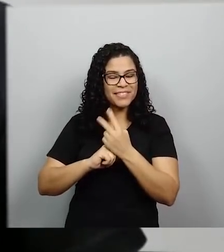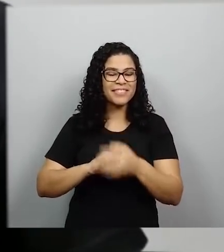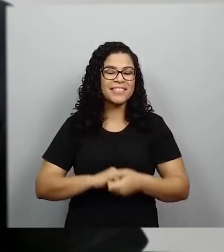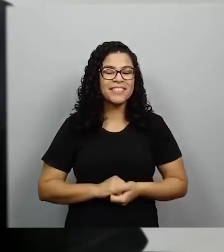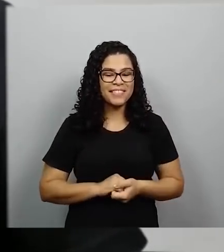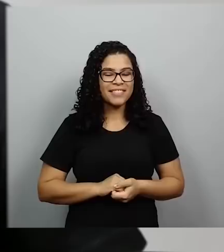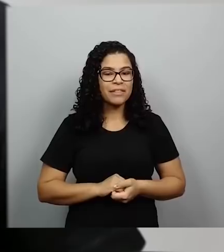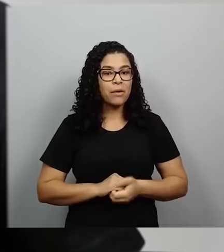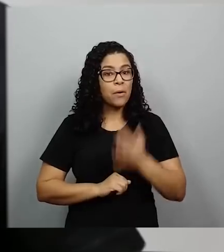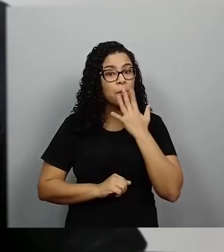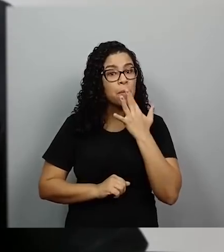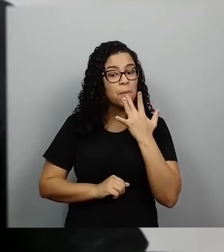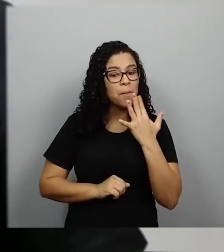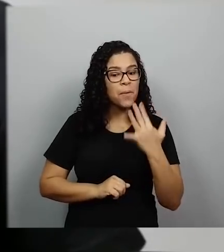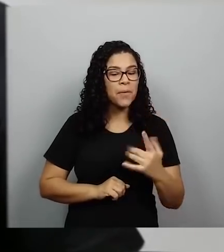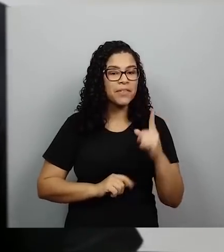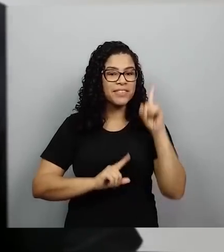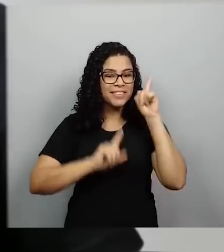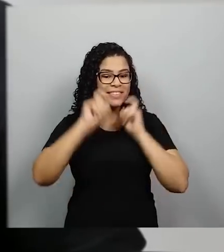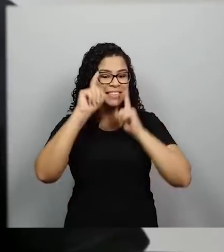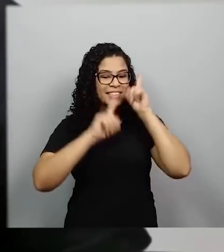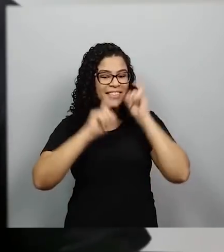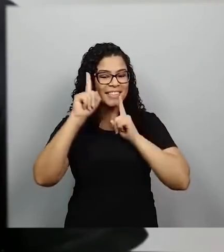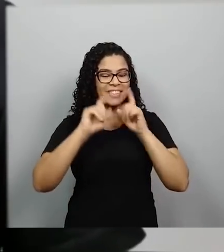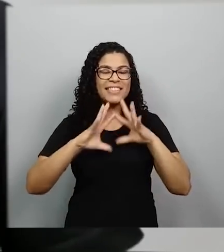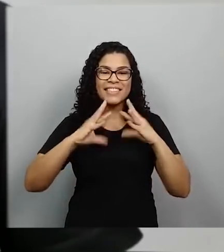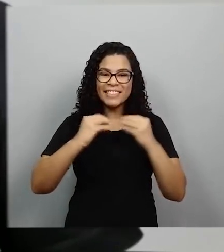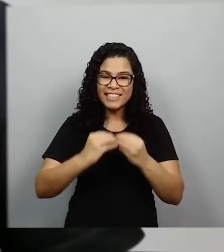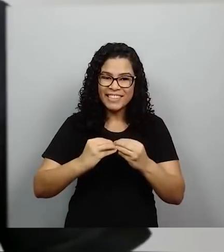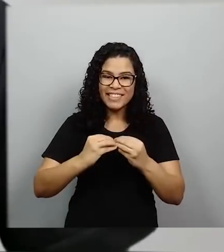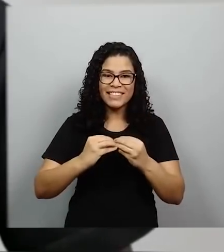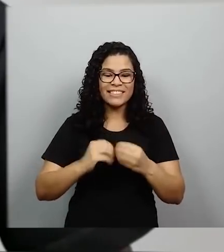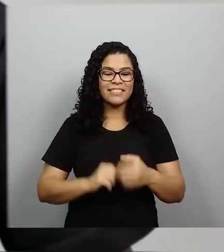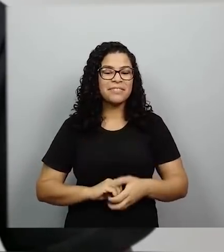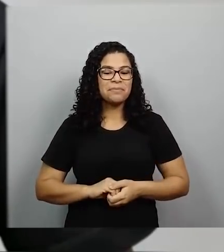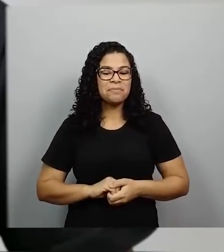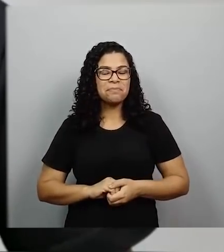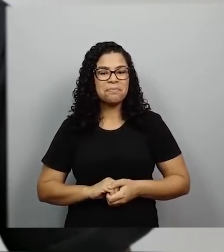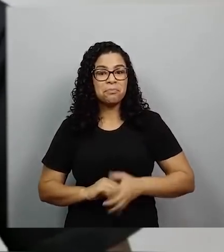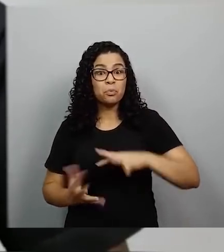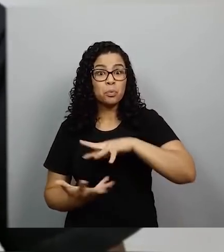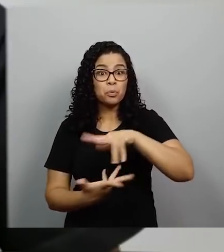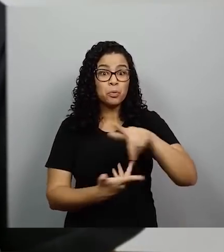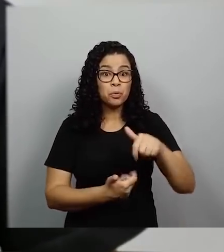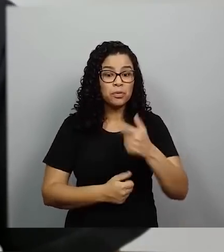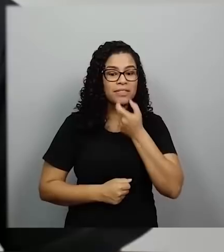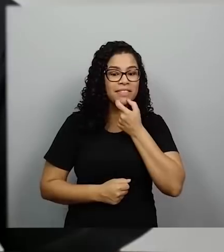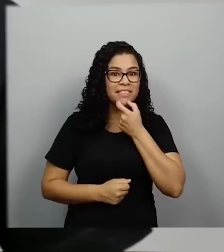pessoais, colors, feelings, kindness, English around the